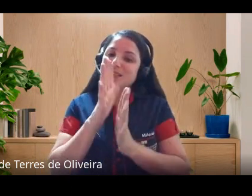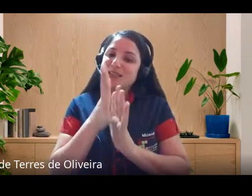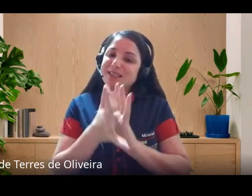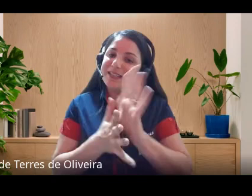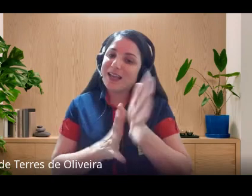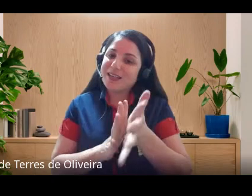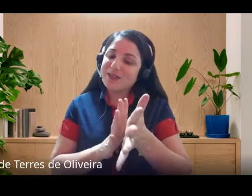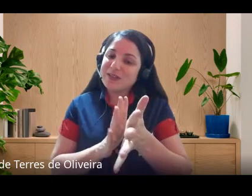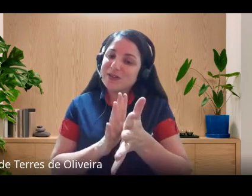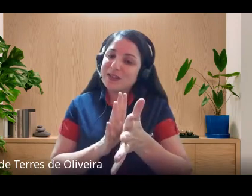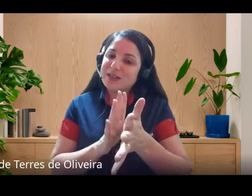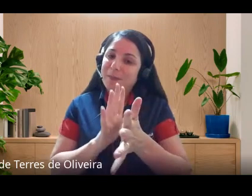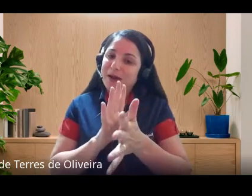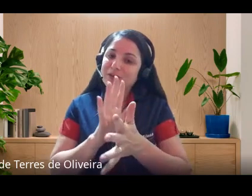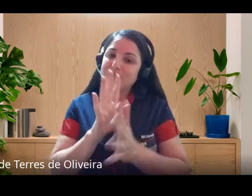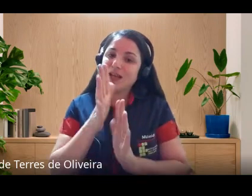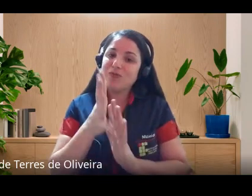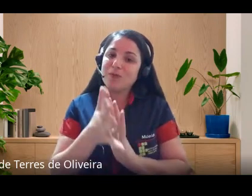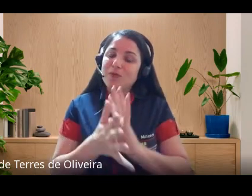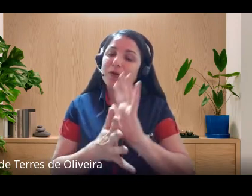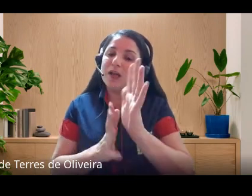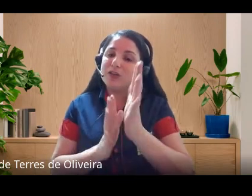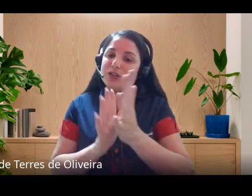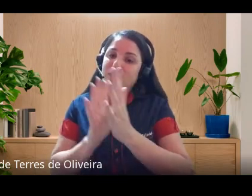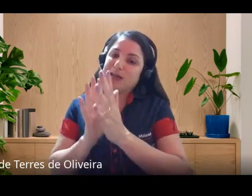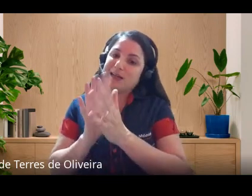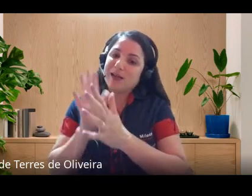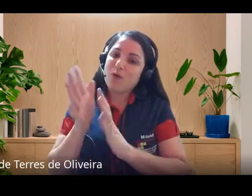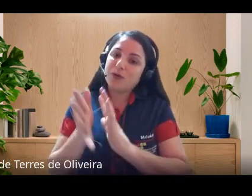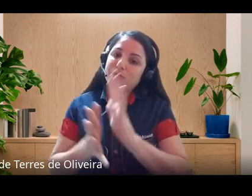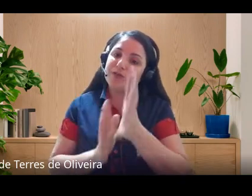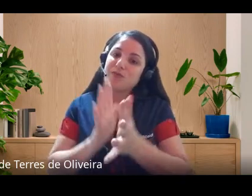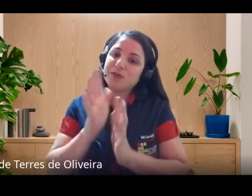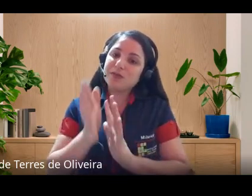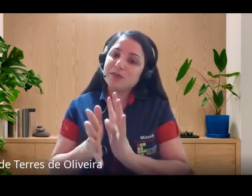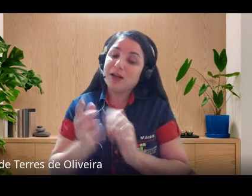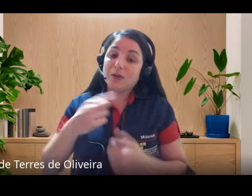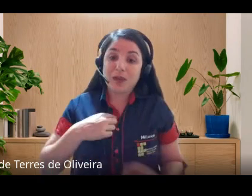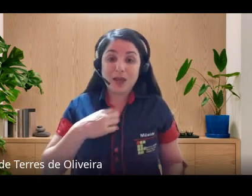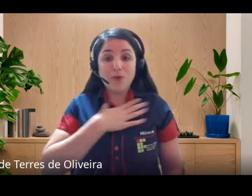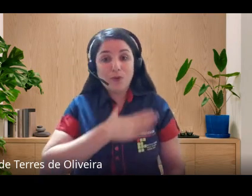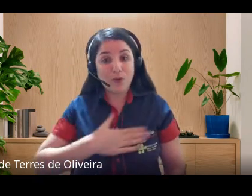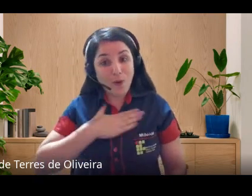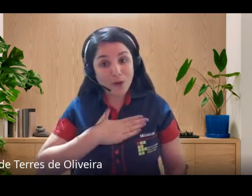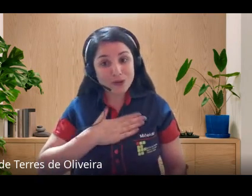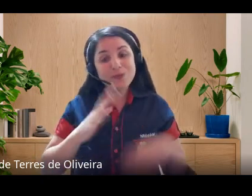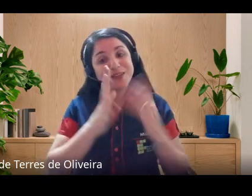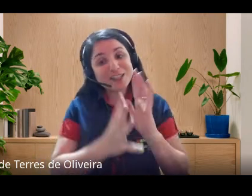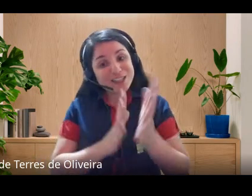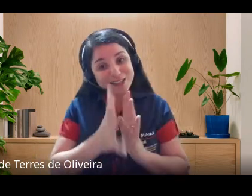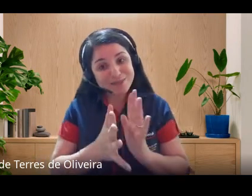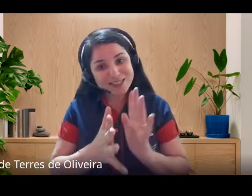língua brasileira de sinais, os dedos entreabertos, né? E uma mão em paralelo à outra, fazendo um movimento circular. Então, eu